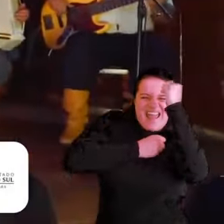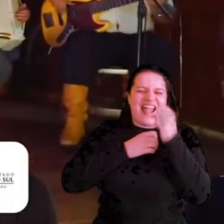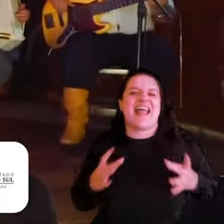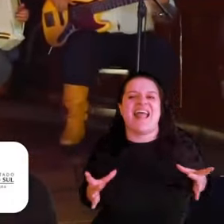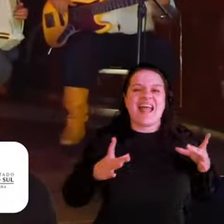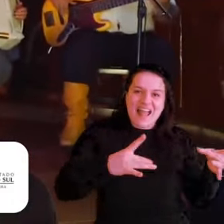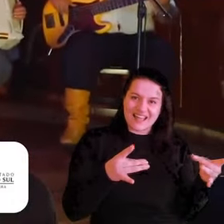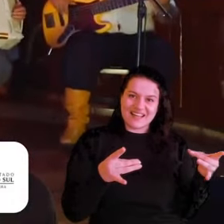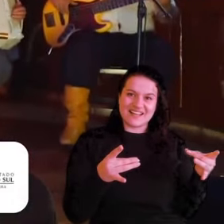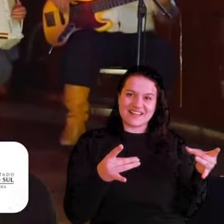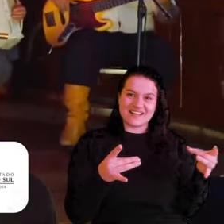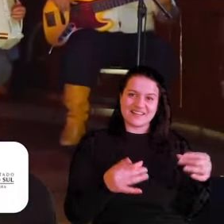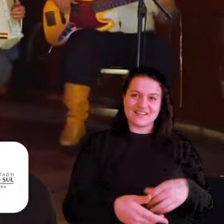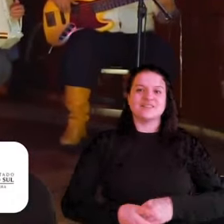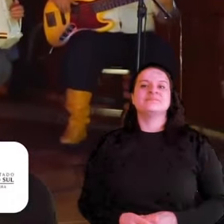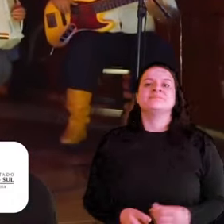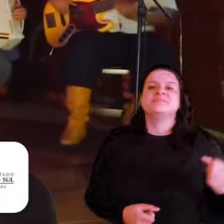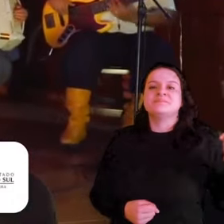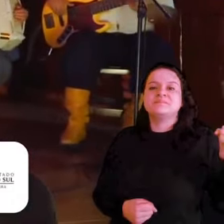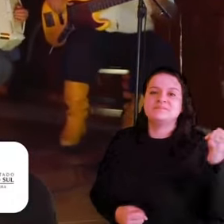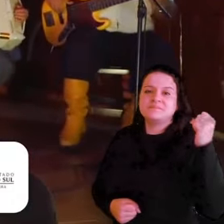dançando agarradinho com a morena.